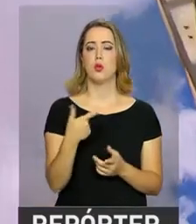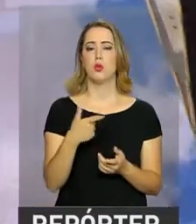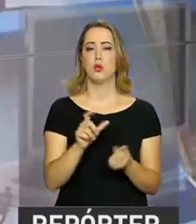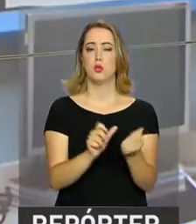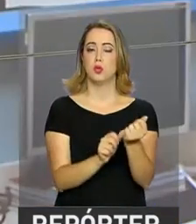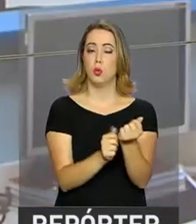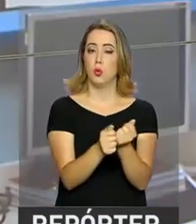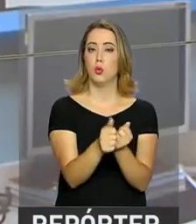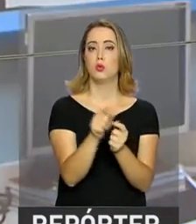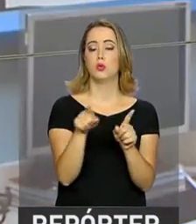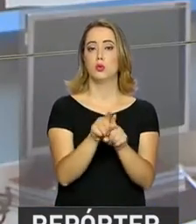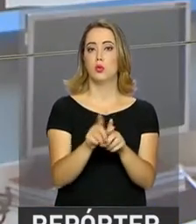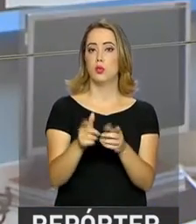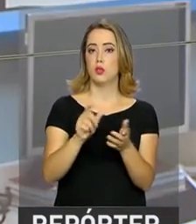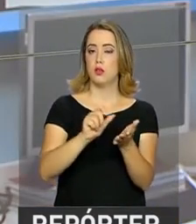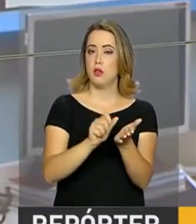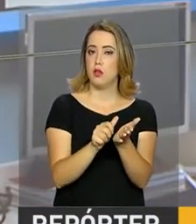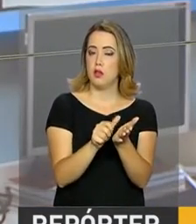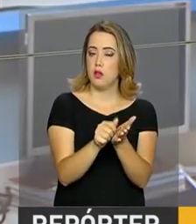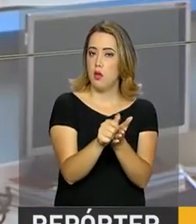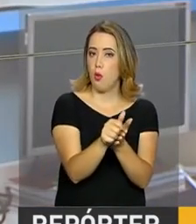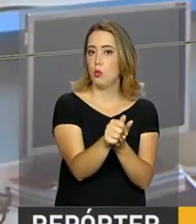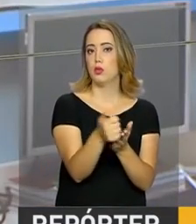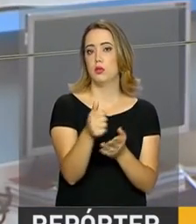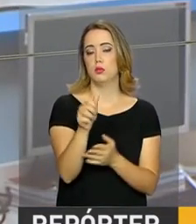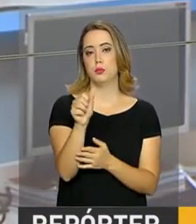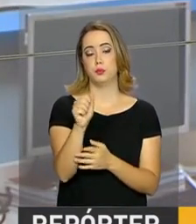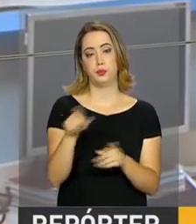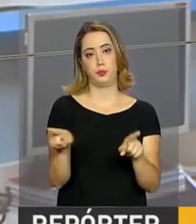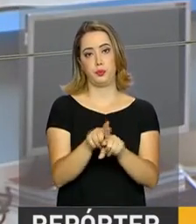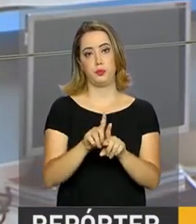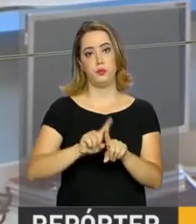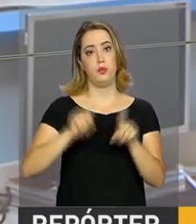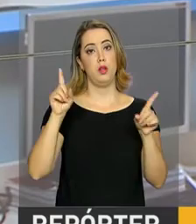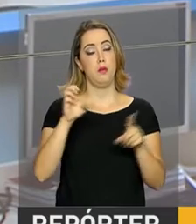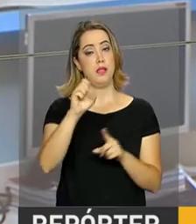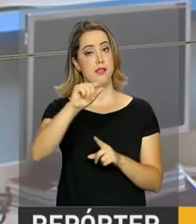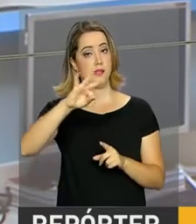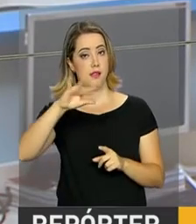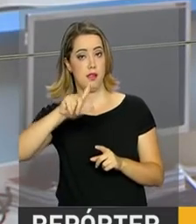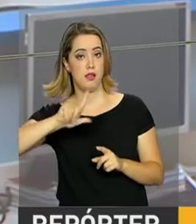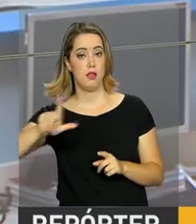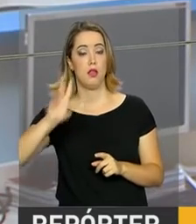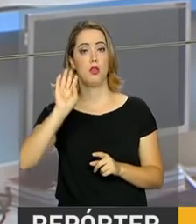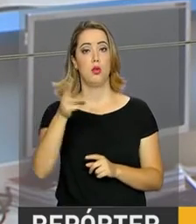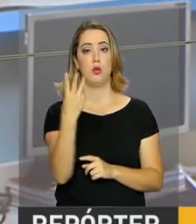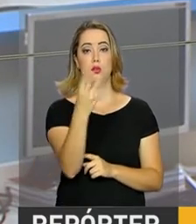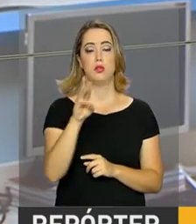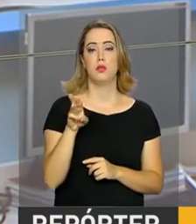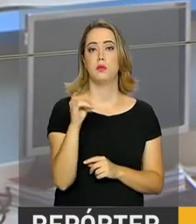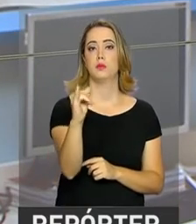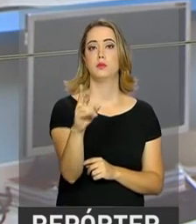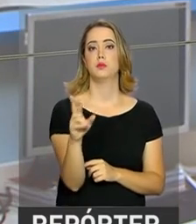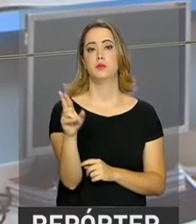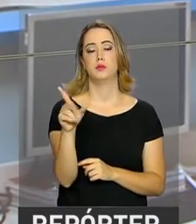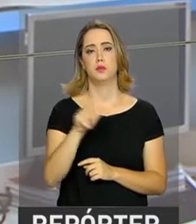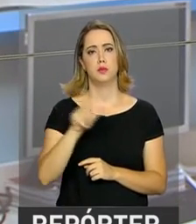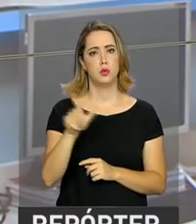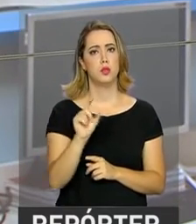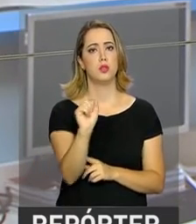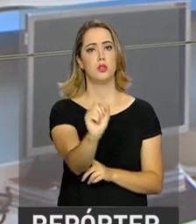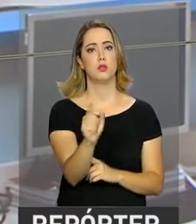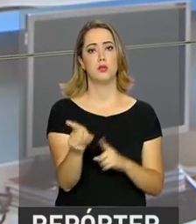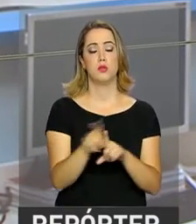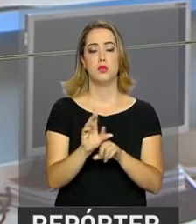algodão já a produção de etanol no mês de outubro foi de quase 3 bilhões de litros nos dez primeiros meses